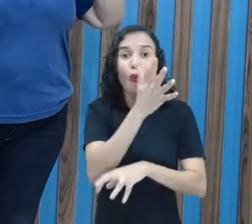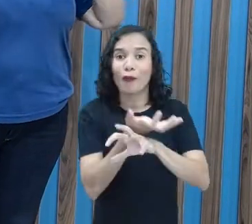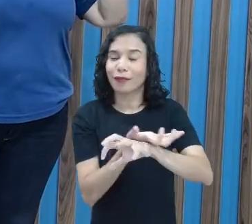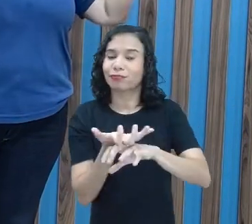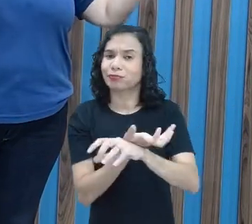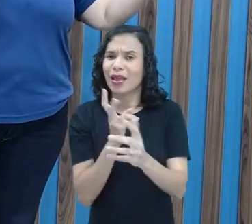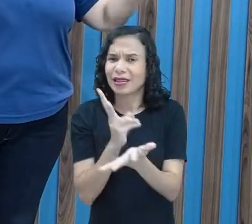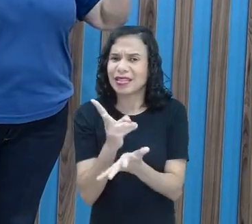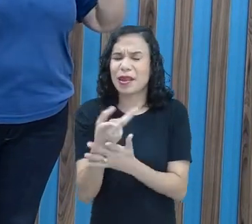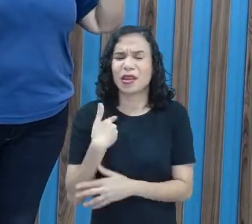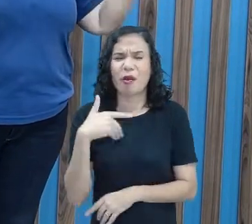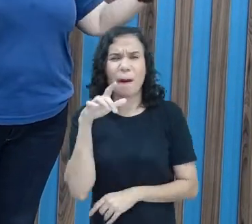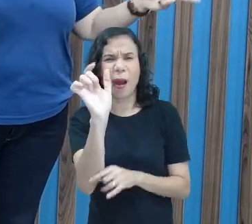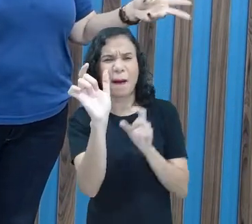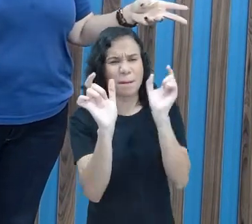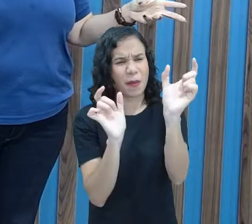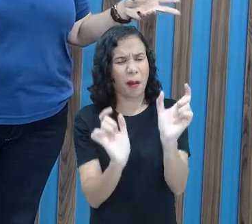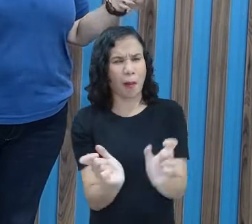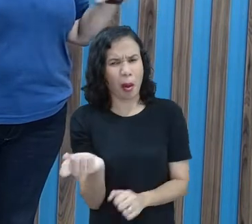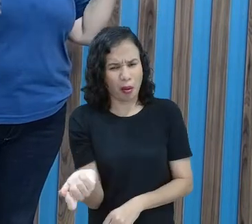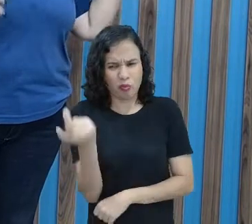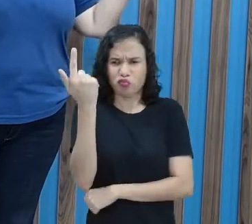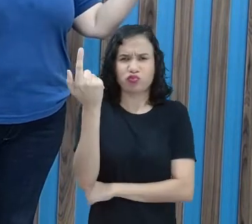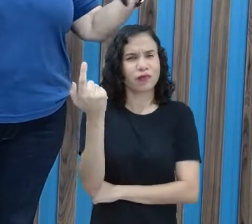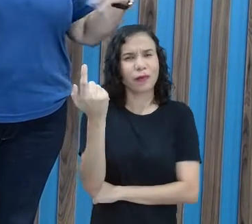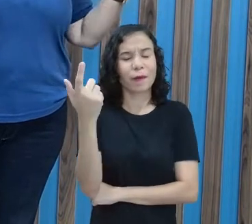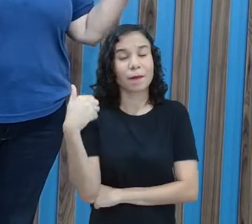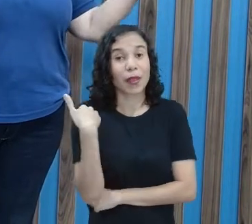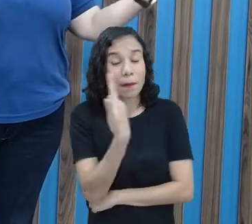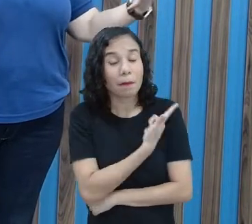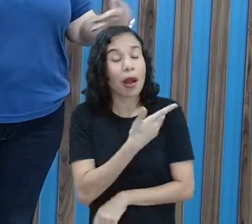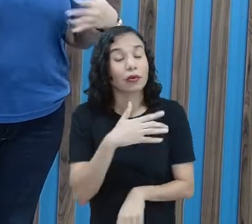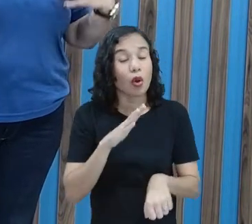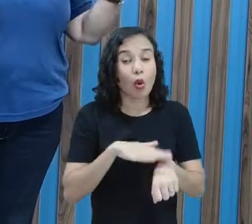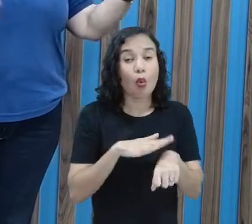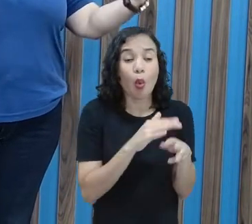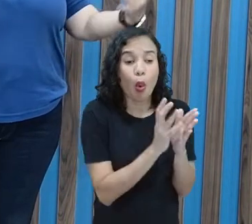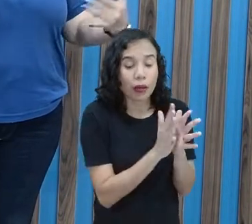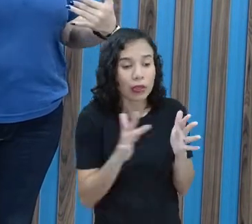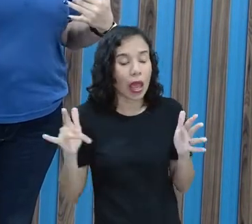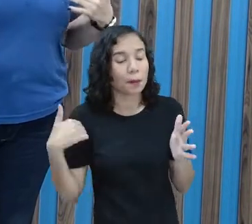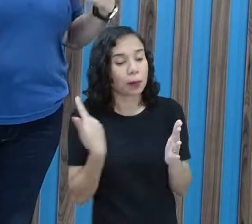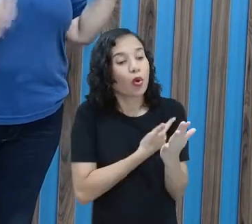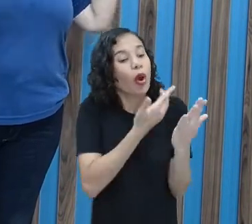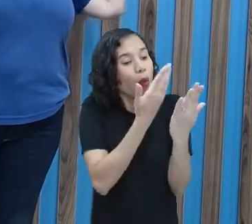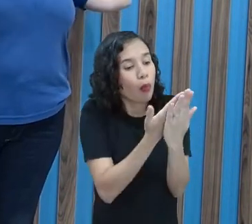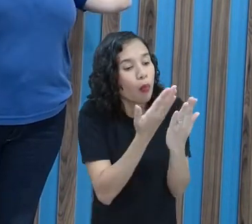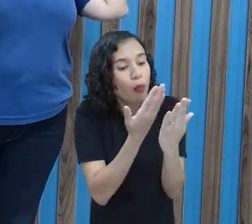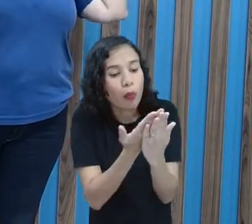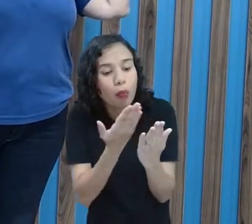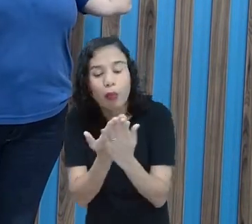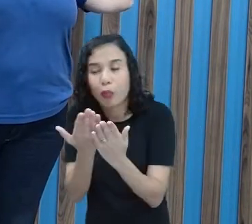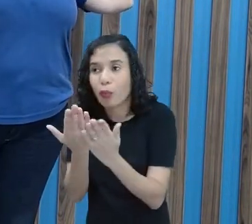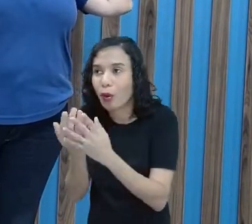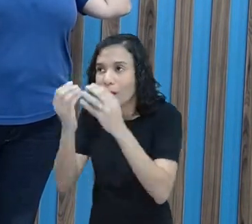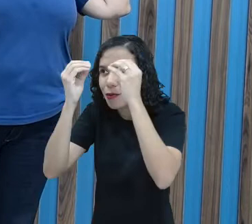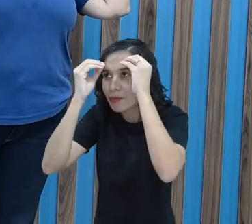vem uns nomezinhos estranhos, mas que a gente, com o passar do tempo, quanto mais a gente estuda, mais a gente